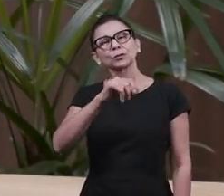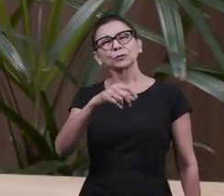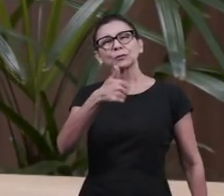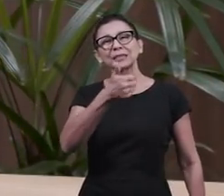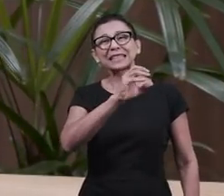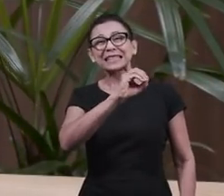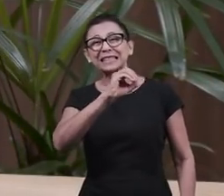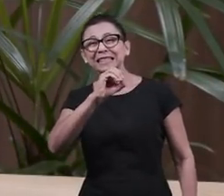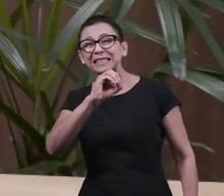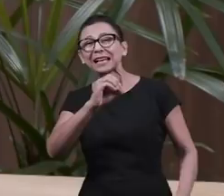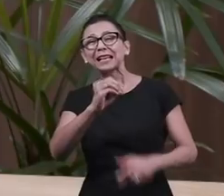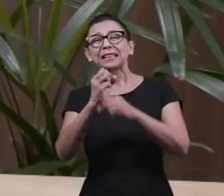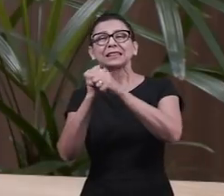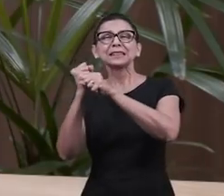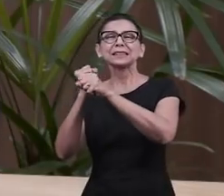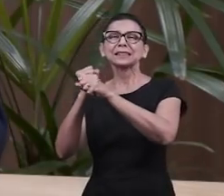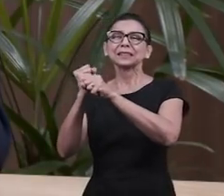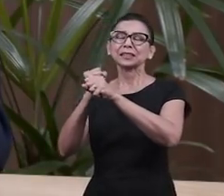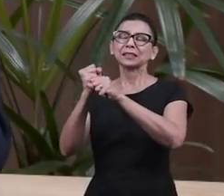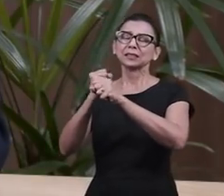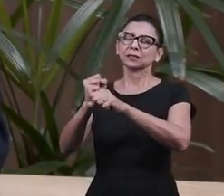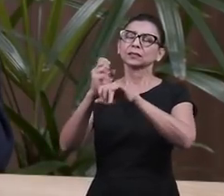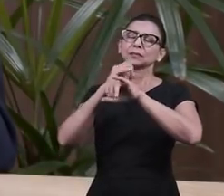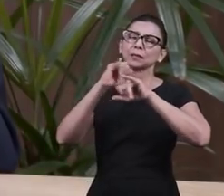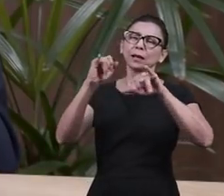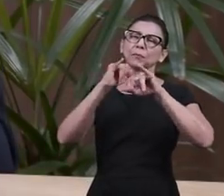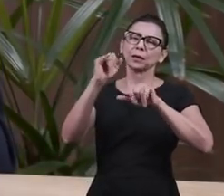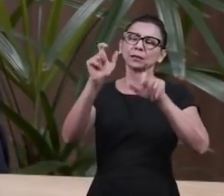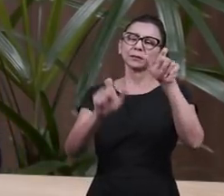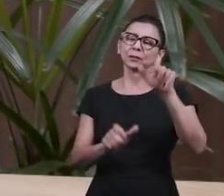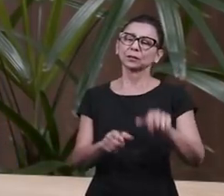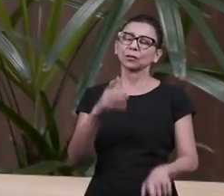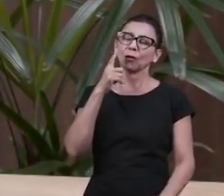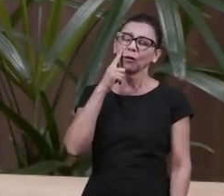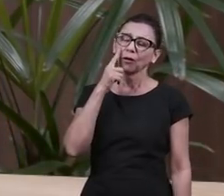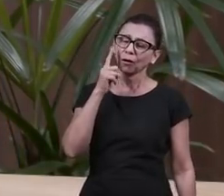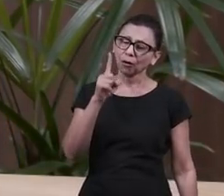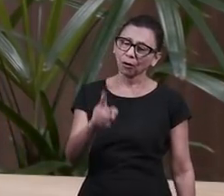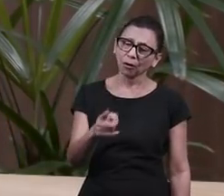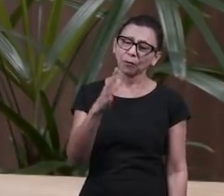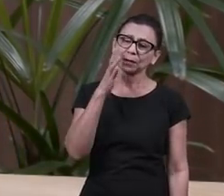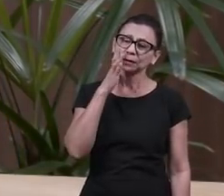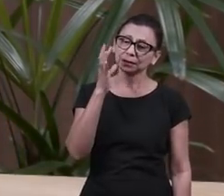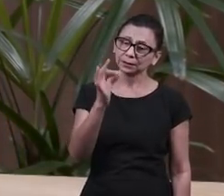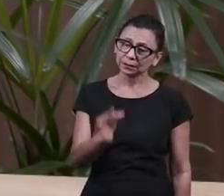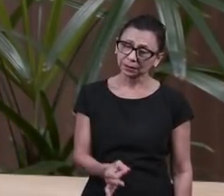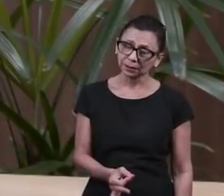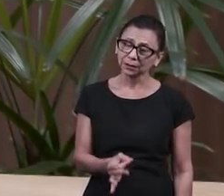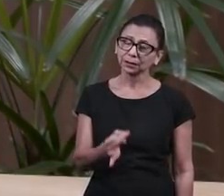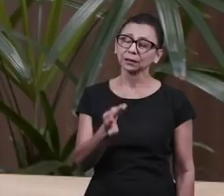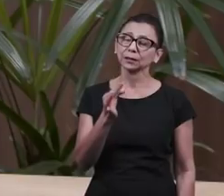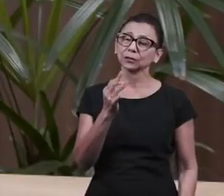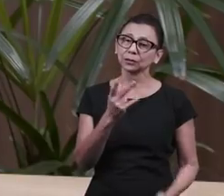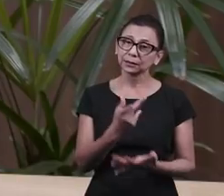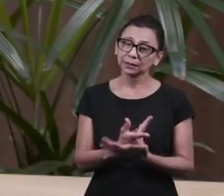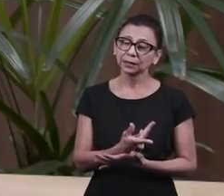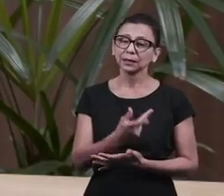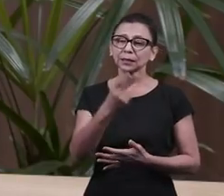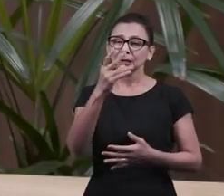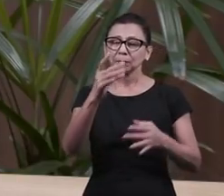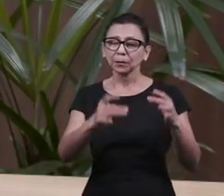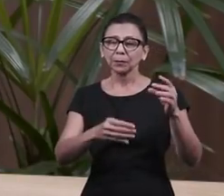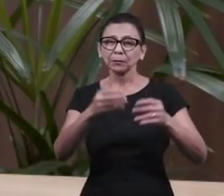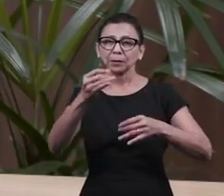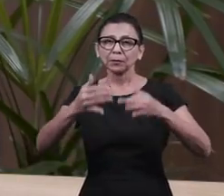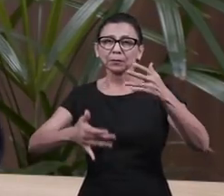da igreja na Bíblia. Jesus, quando ele identifica o rebanho dele, era 100 ovelhas. É o rebanho, é o número